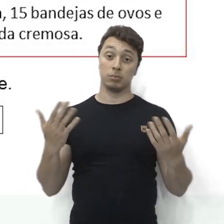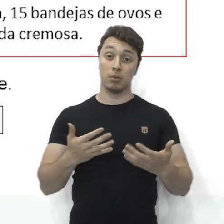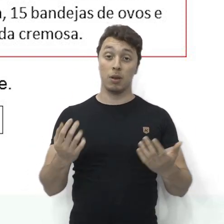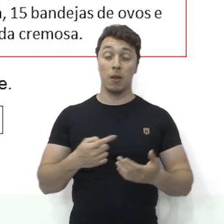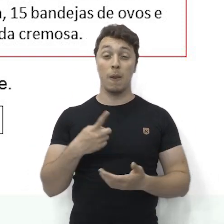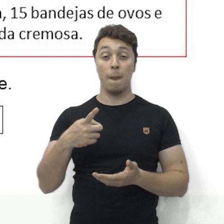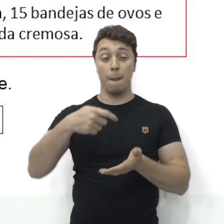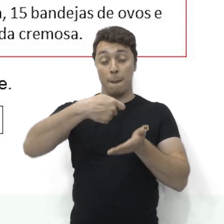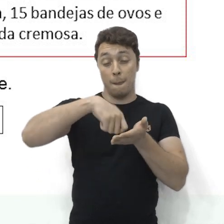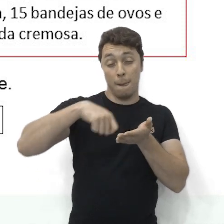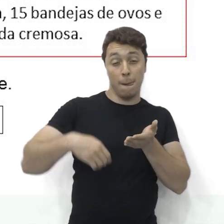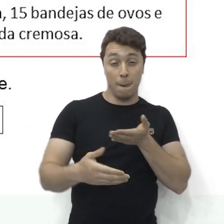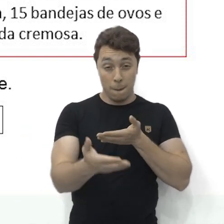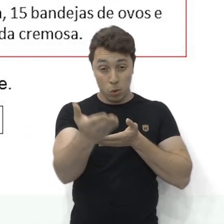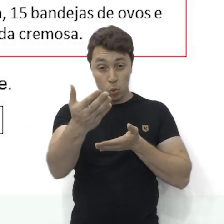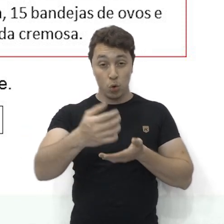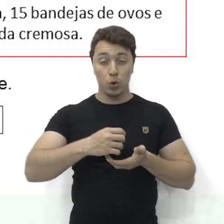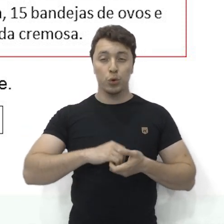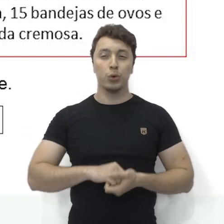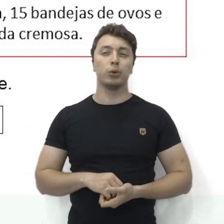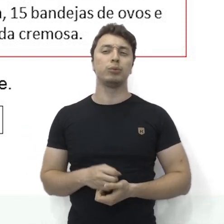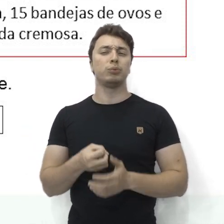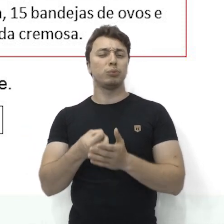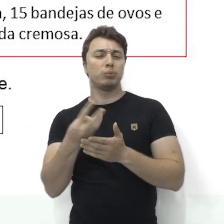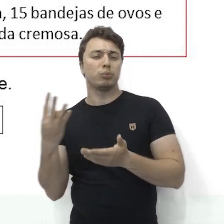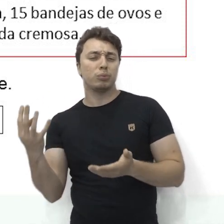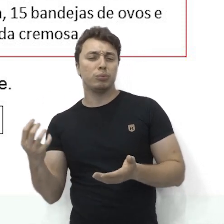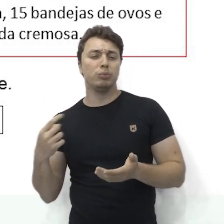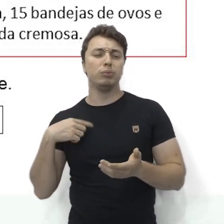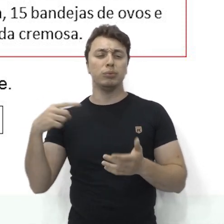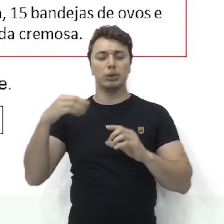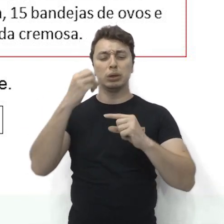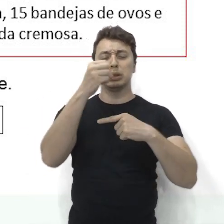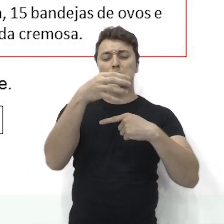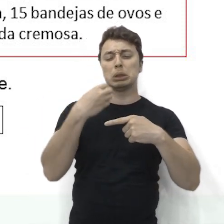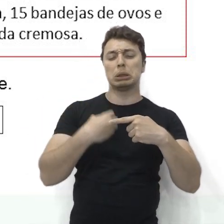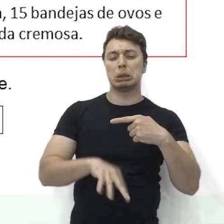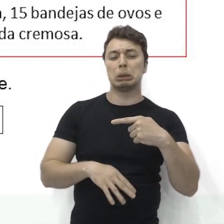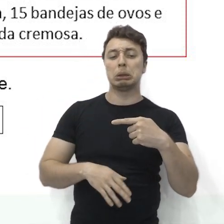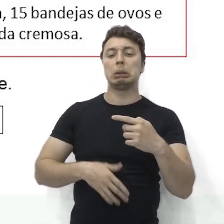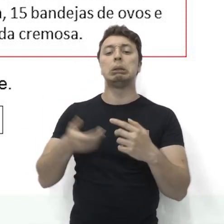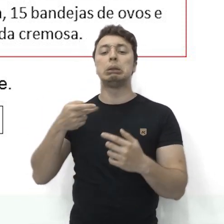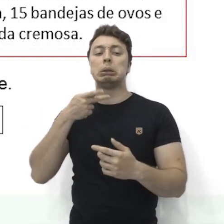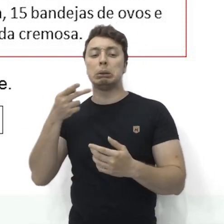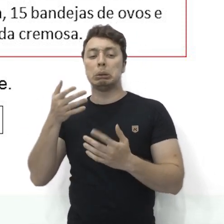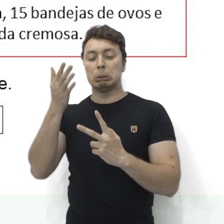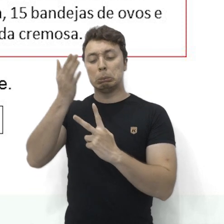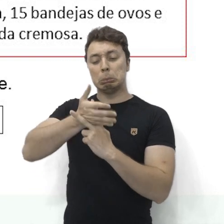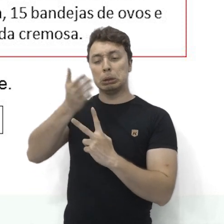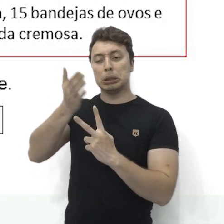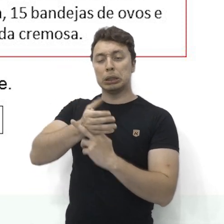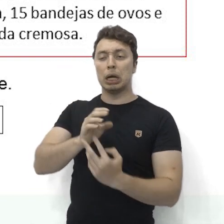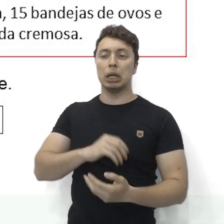E agora, anote em seu caderno. Quais das frações abaixo representa a metade?